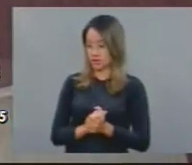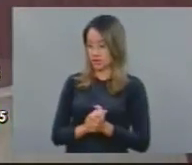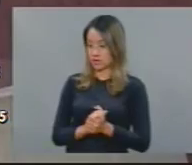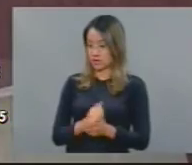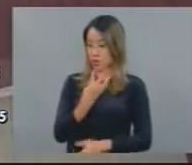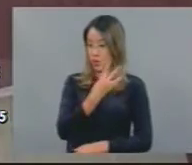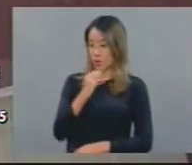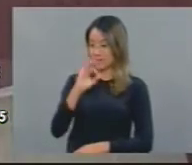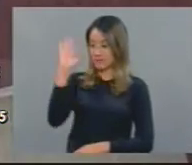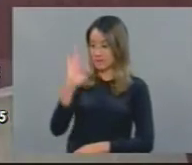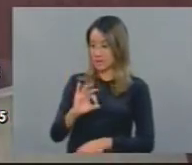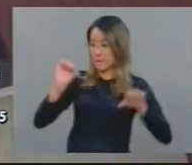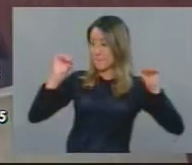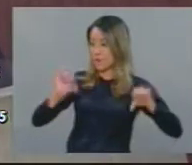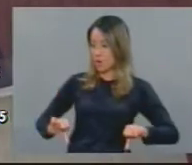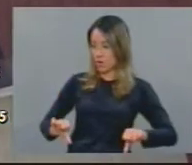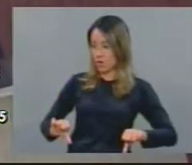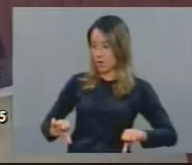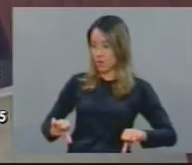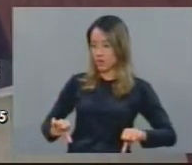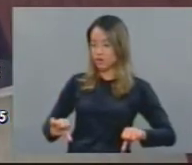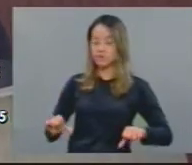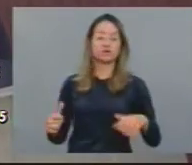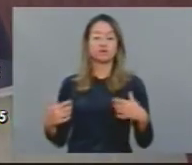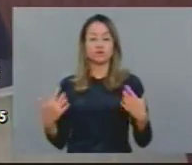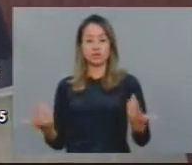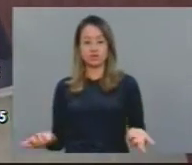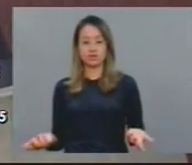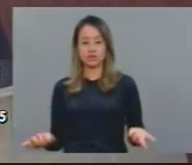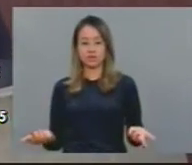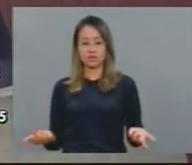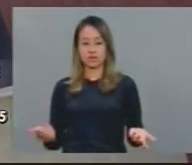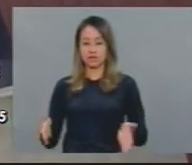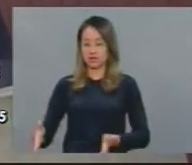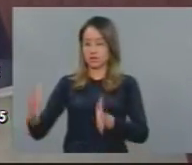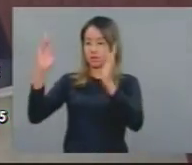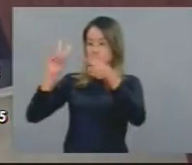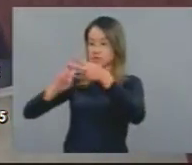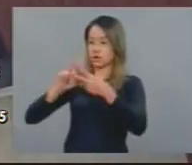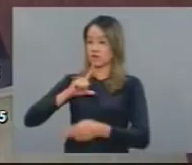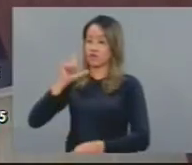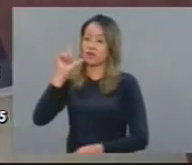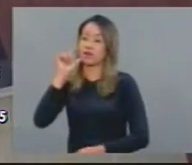para construir novas unidades. Isso é inépcia.